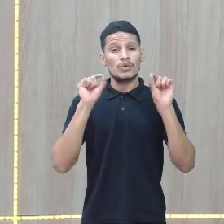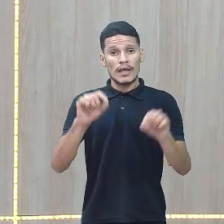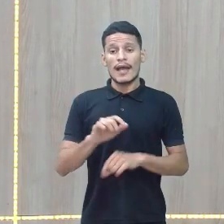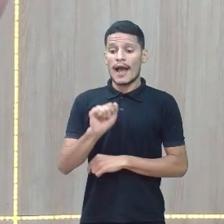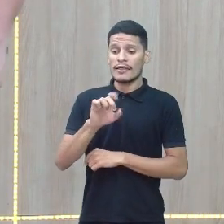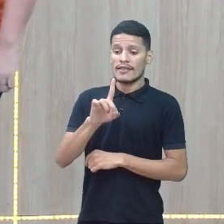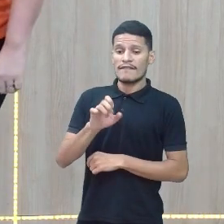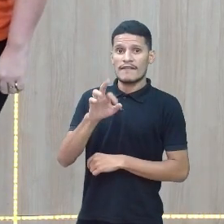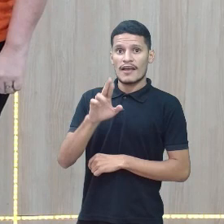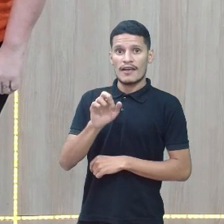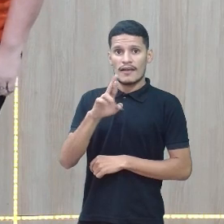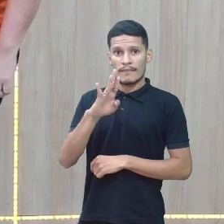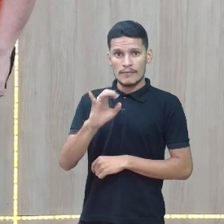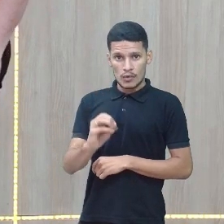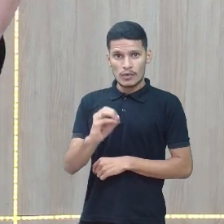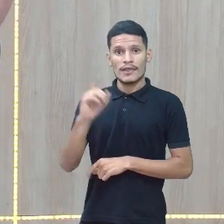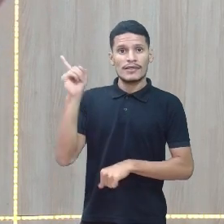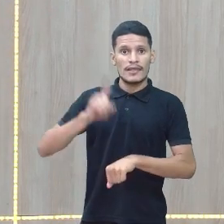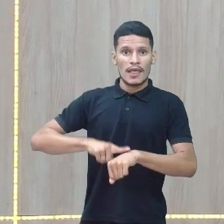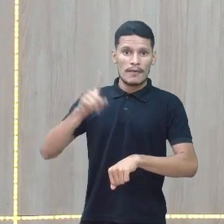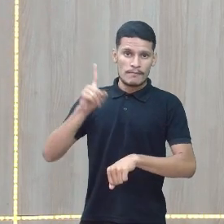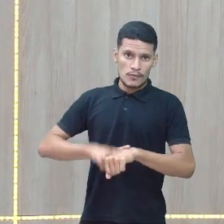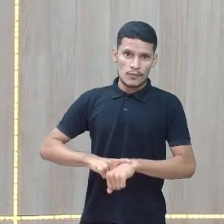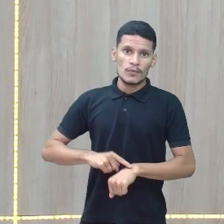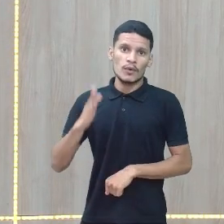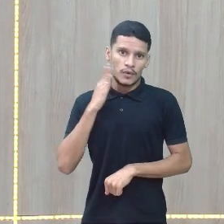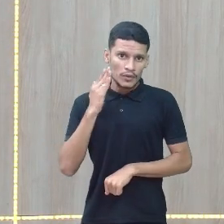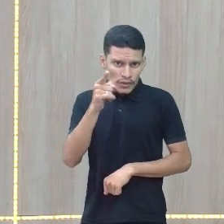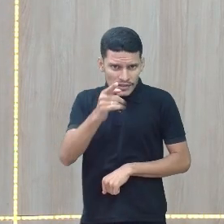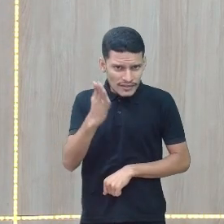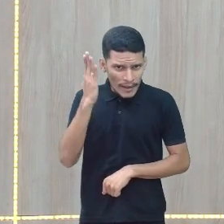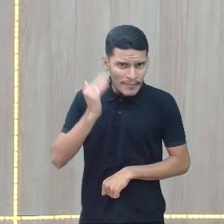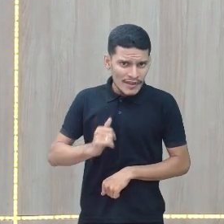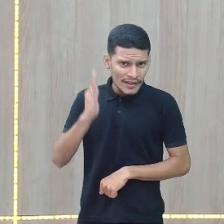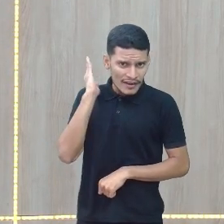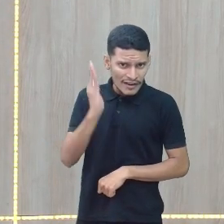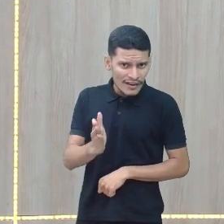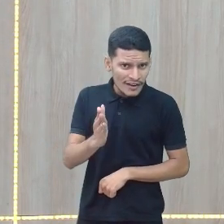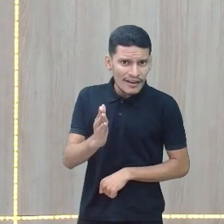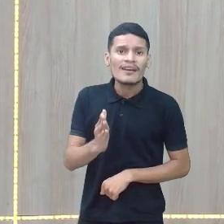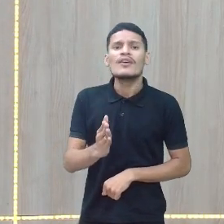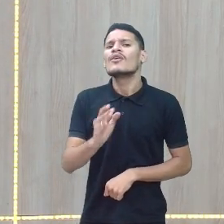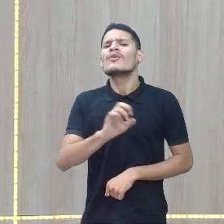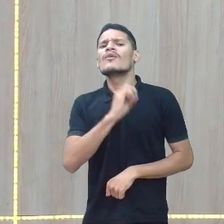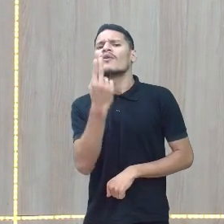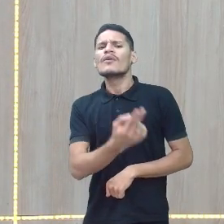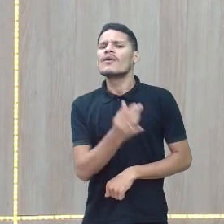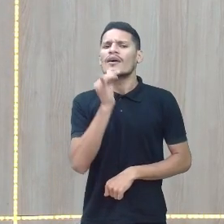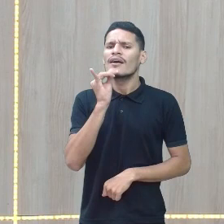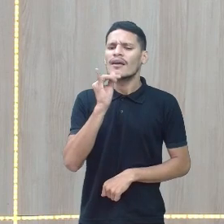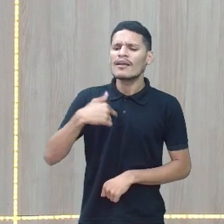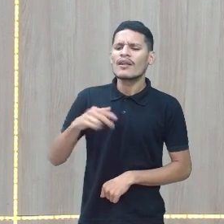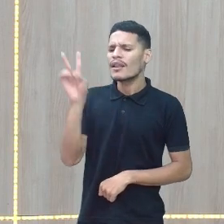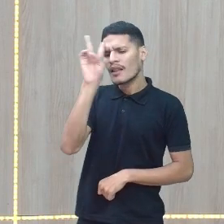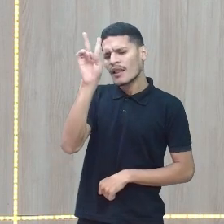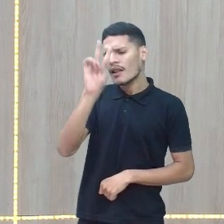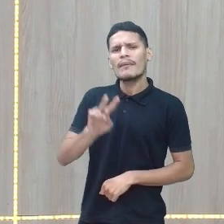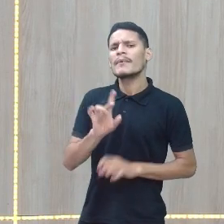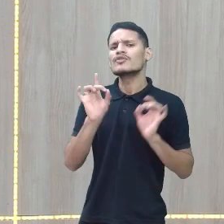de tempo. Vocês já sabiam dessa informação? Ou estou